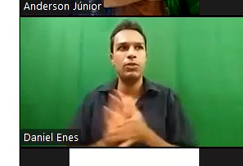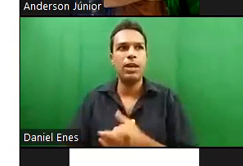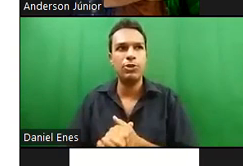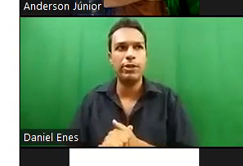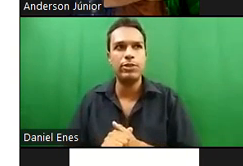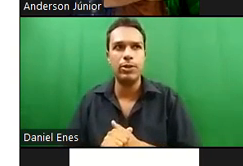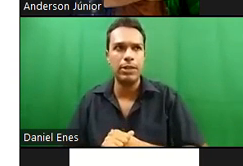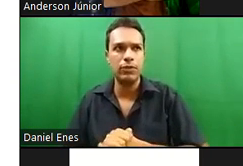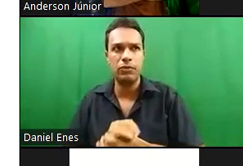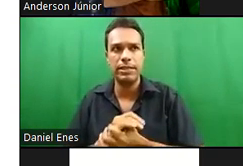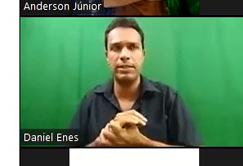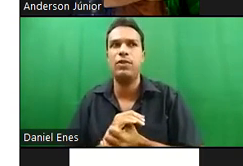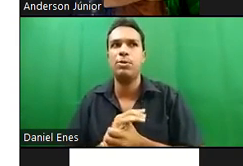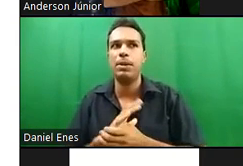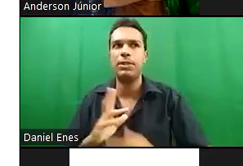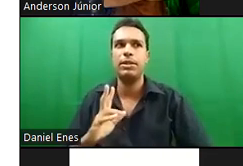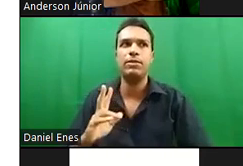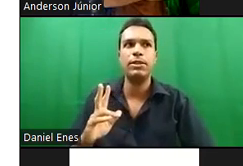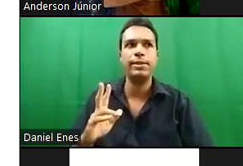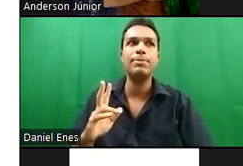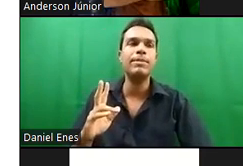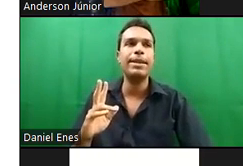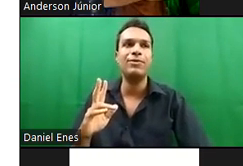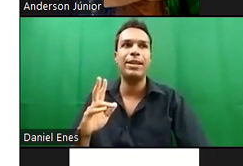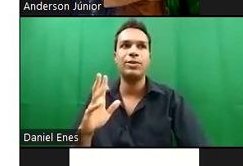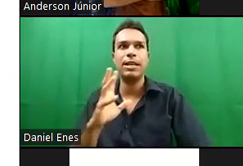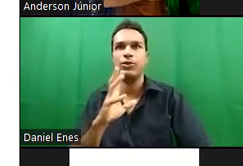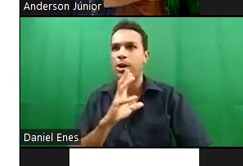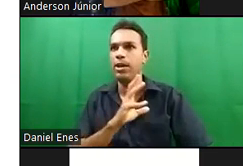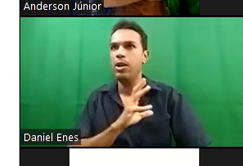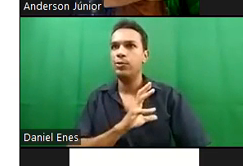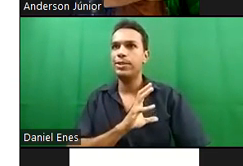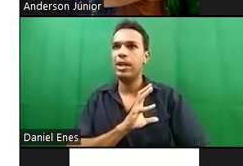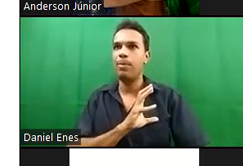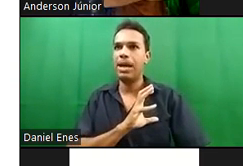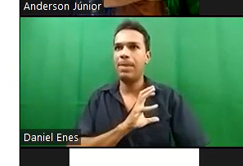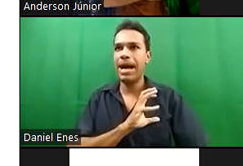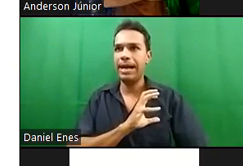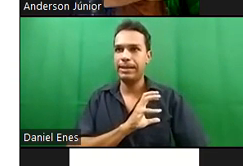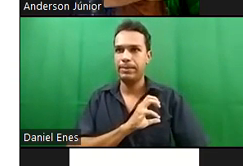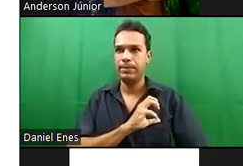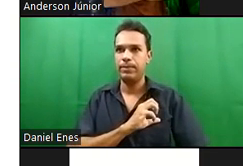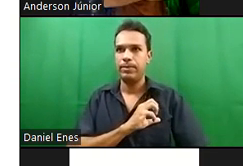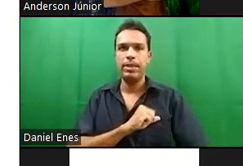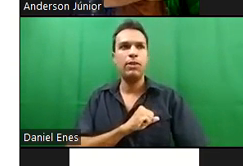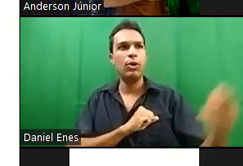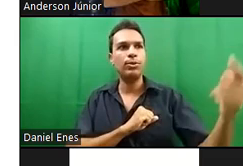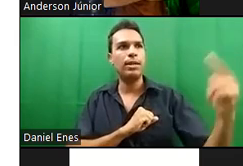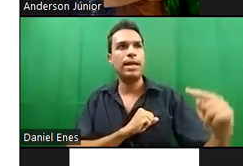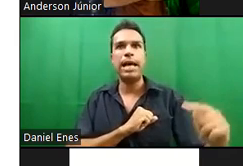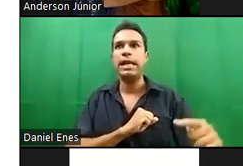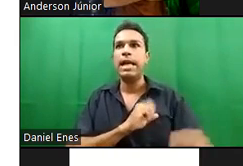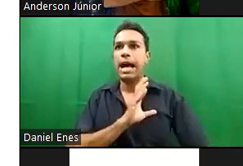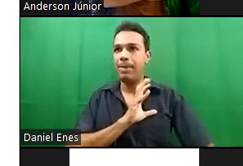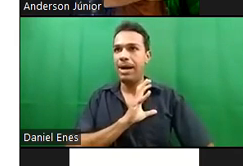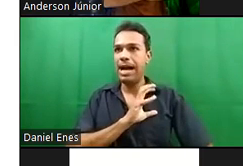simples e os verbos direcionais. Eu vou fazer esses verbos para vocês e vocês perceberem a diferença. Olha só, o sinal para amar, e aí eu vou